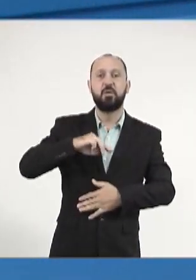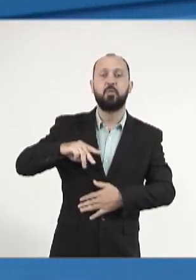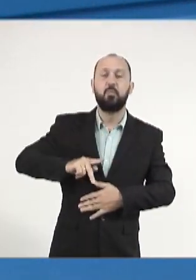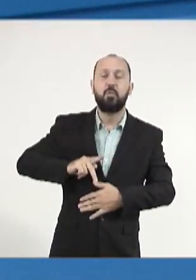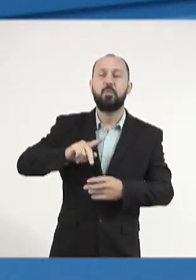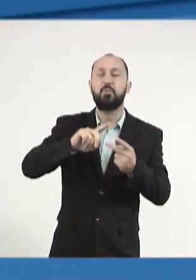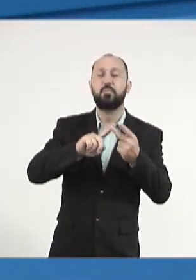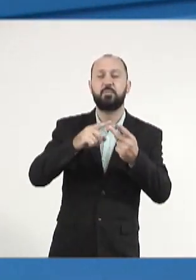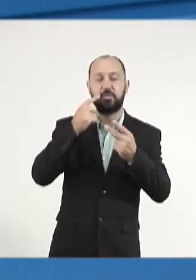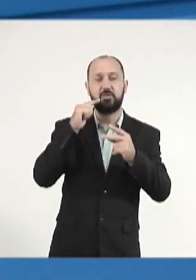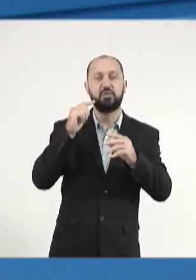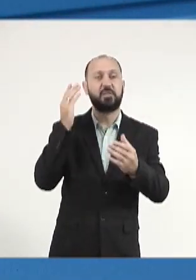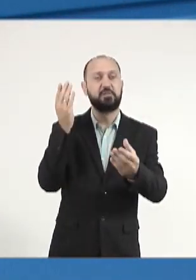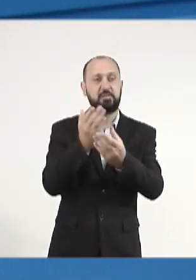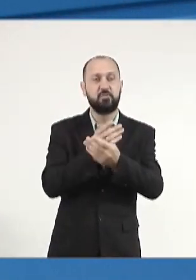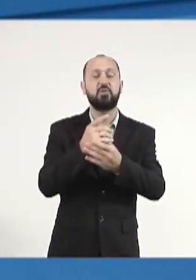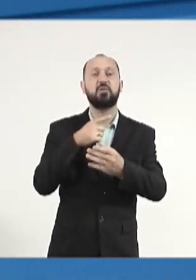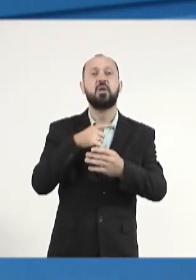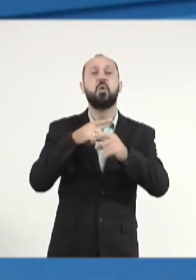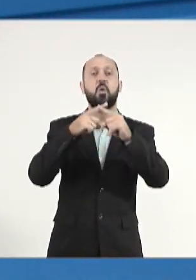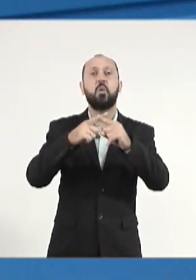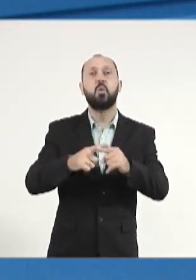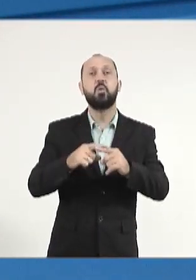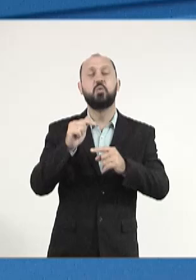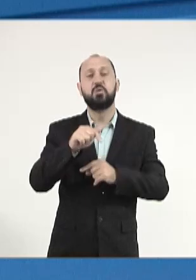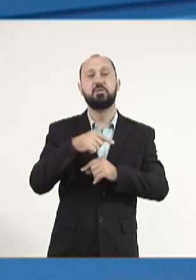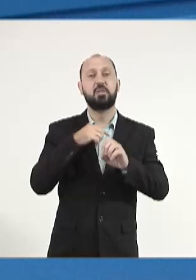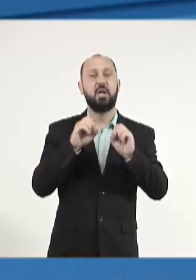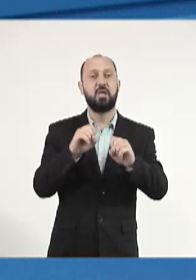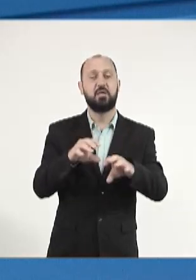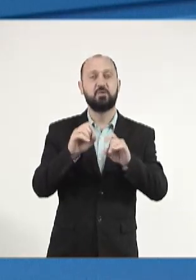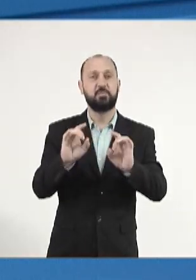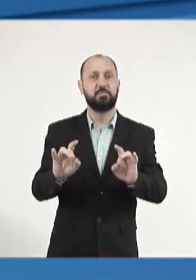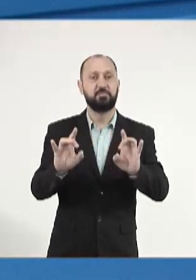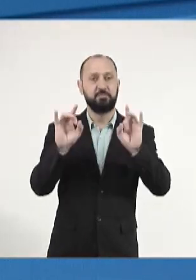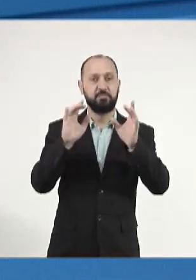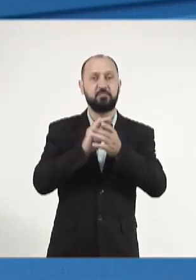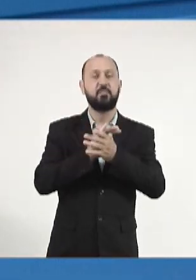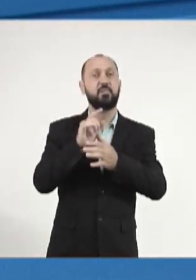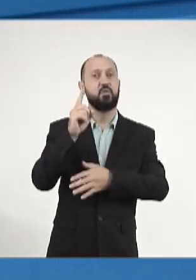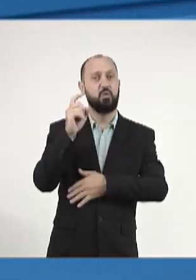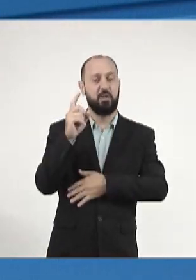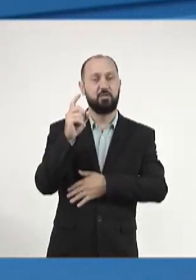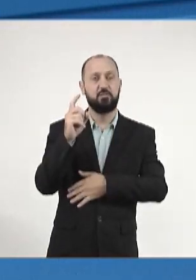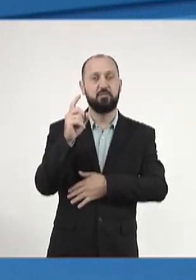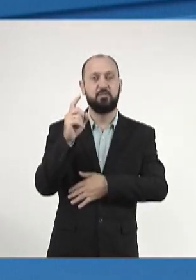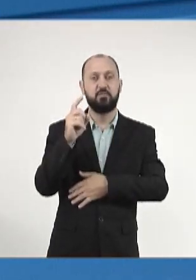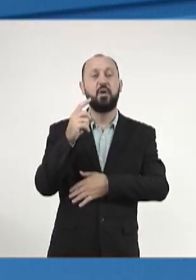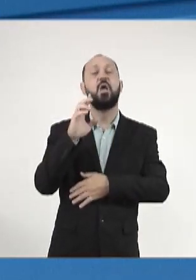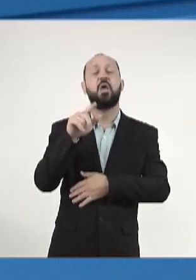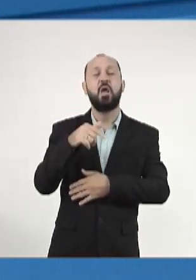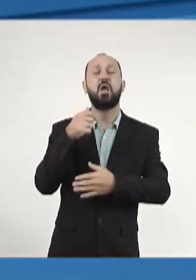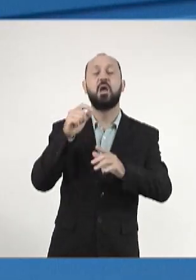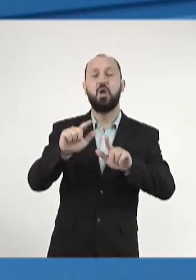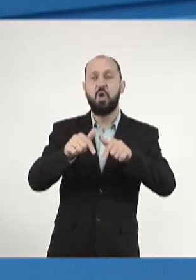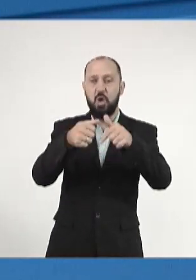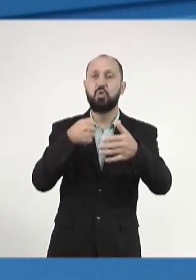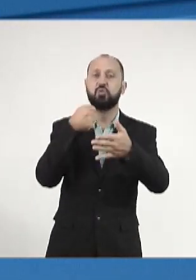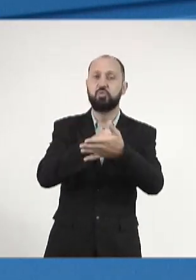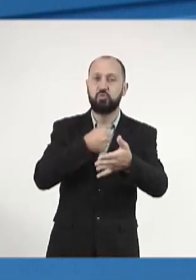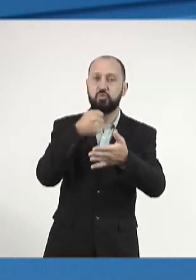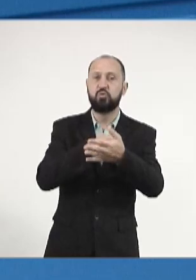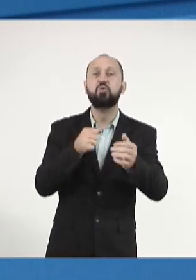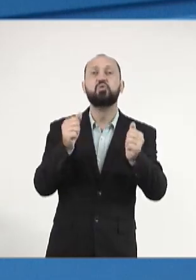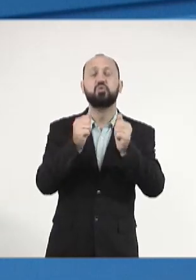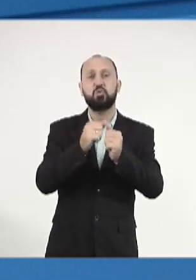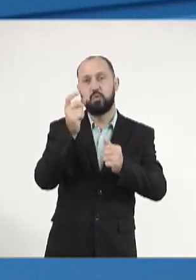ação judicial, nós temos o concurso público da educação especial em Dourados. Isso foi resultado da luta da categoria,